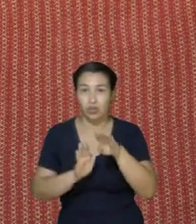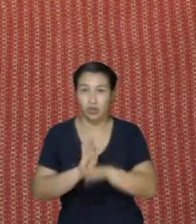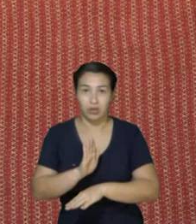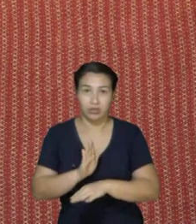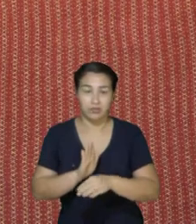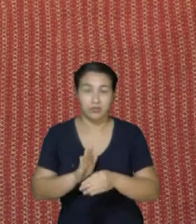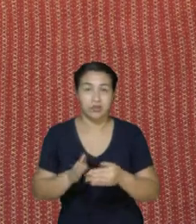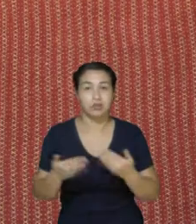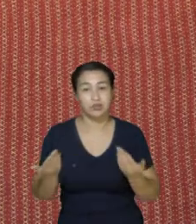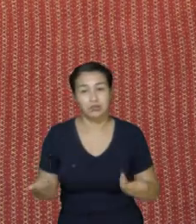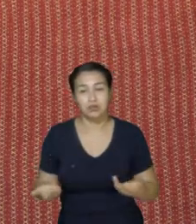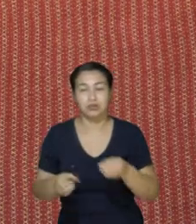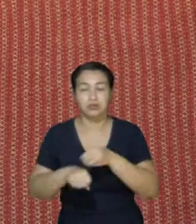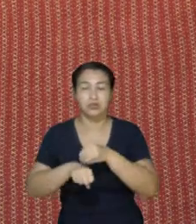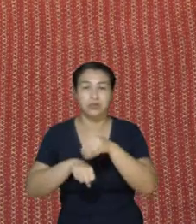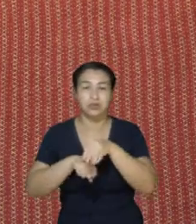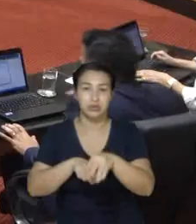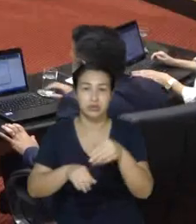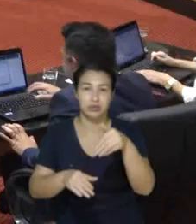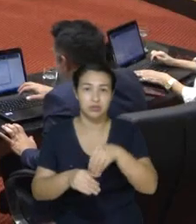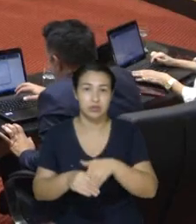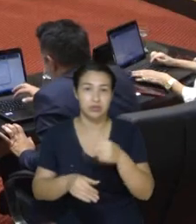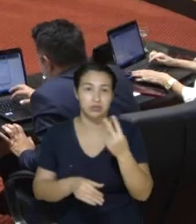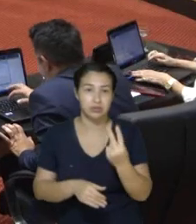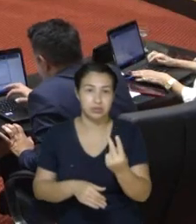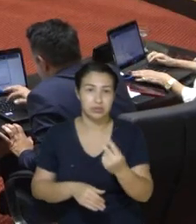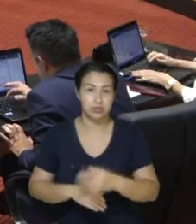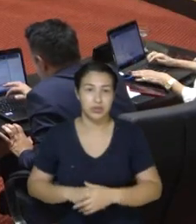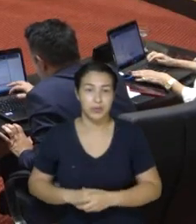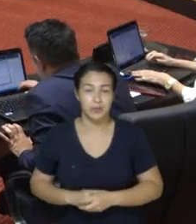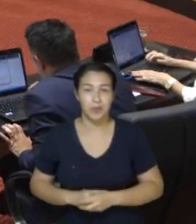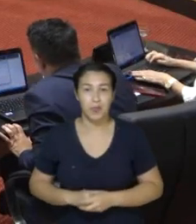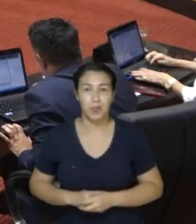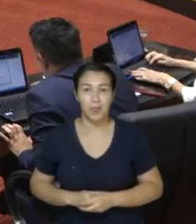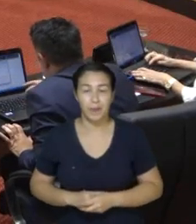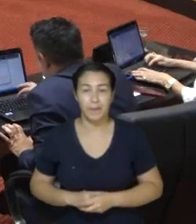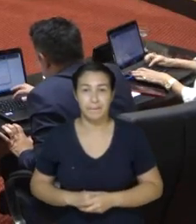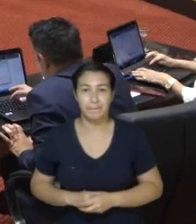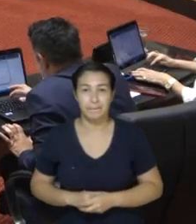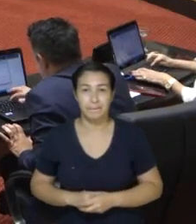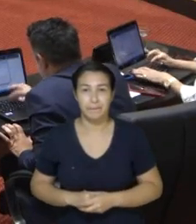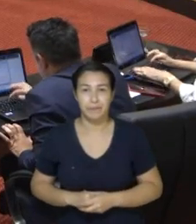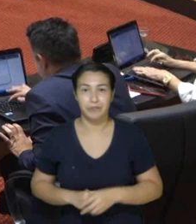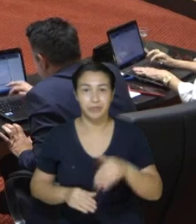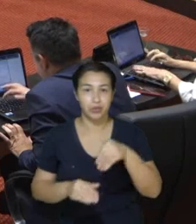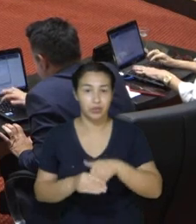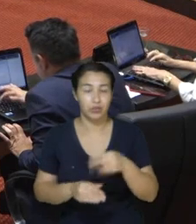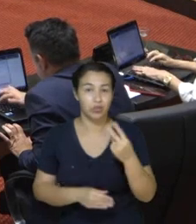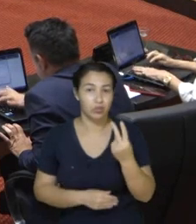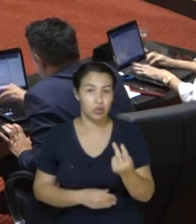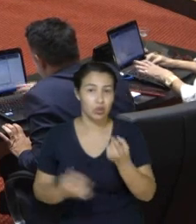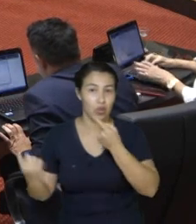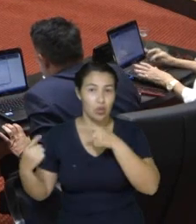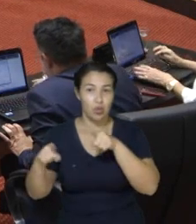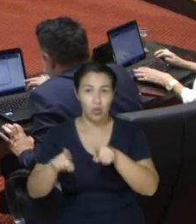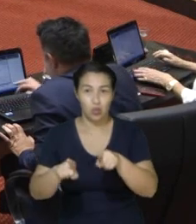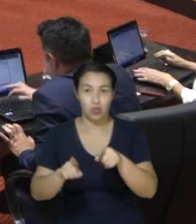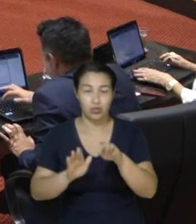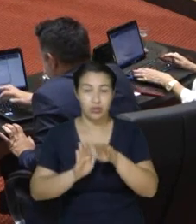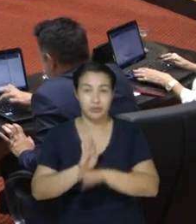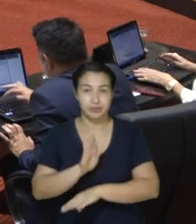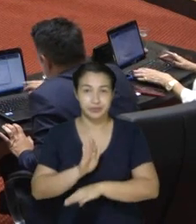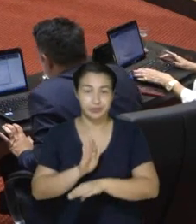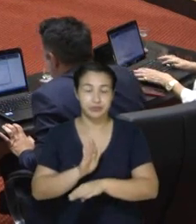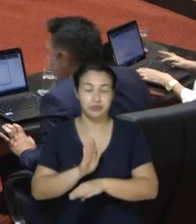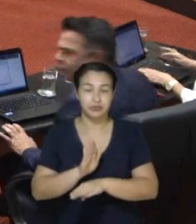nós também orientamos o voto 2. Voto 2 rejeita